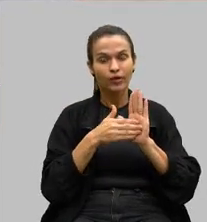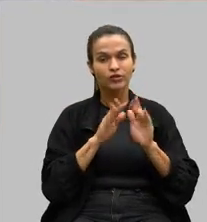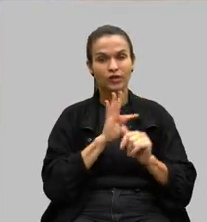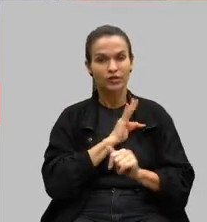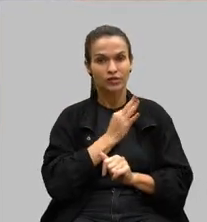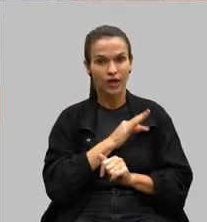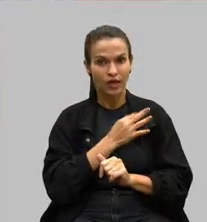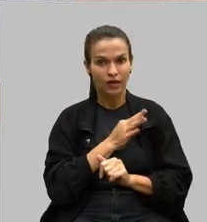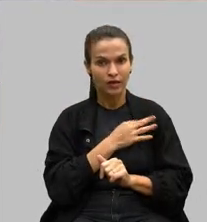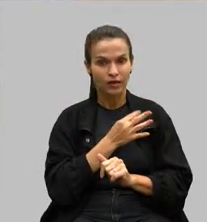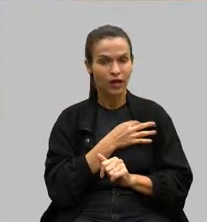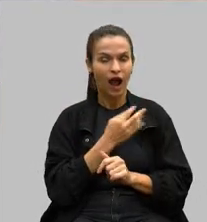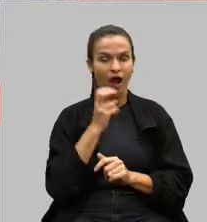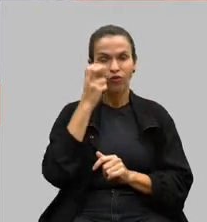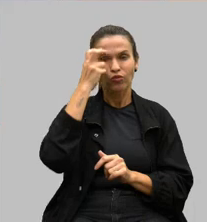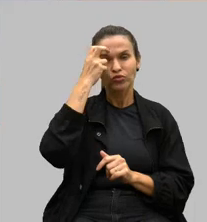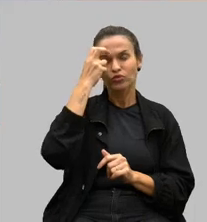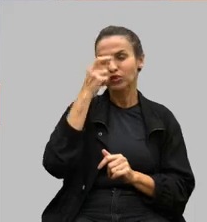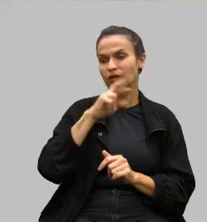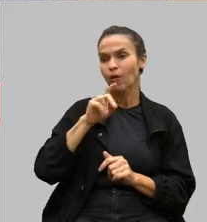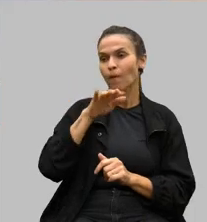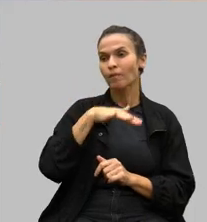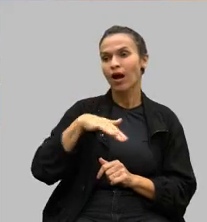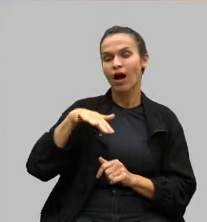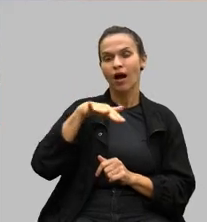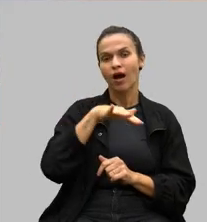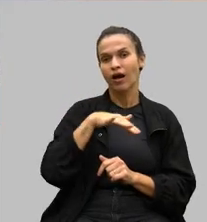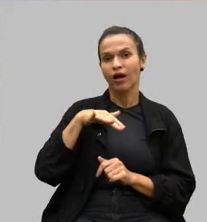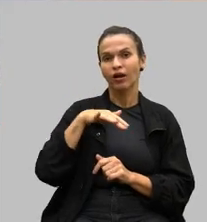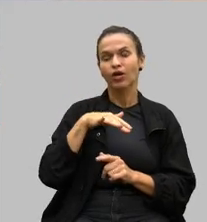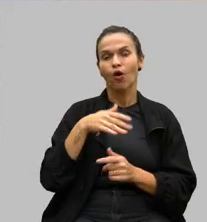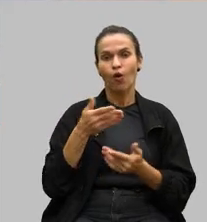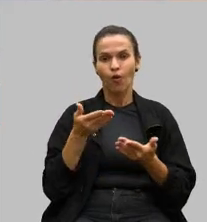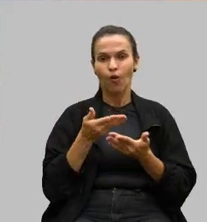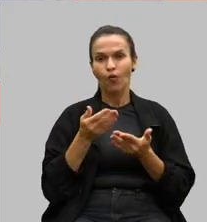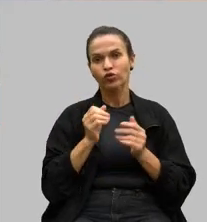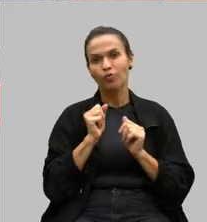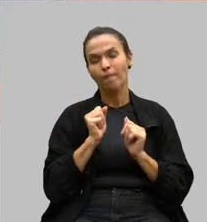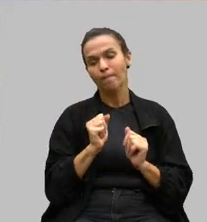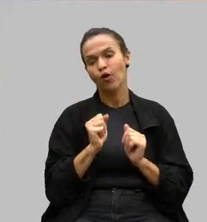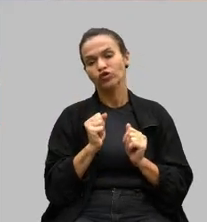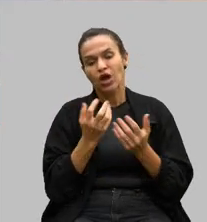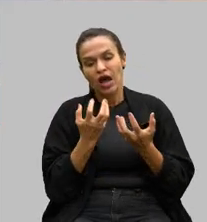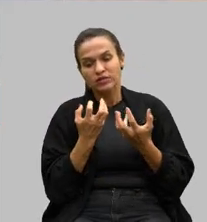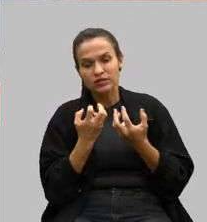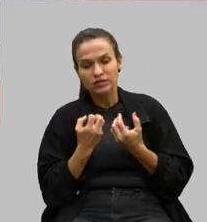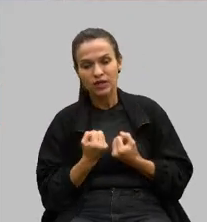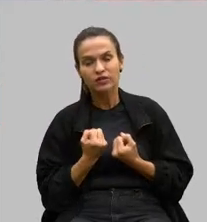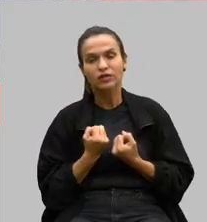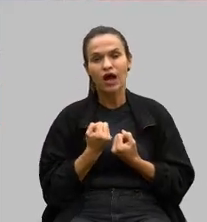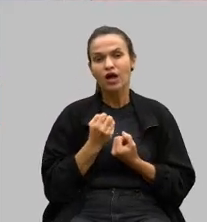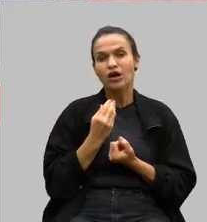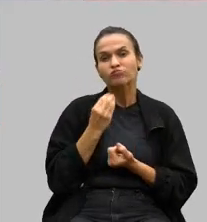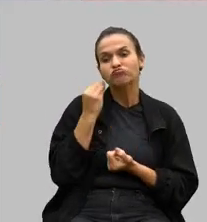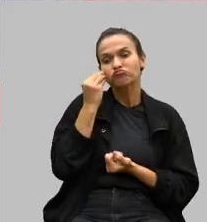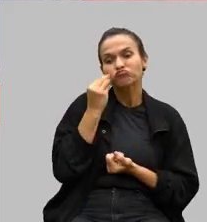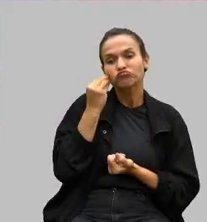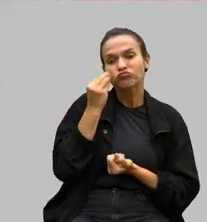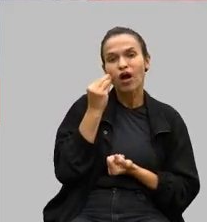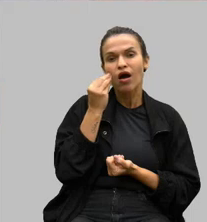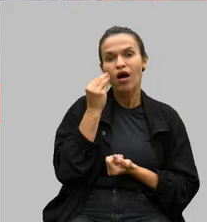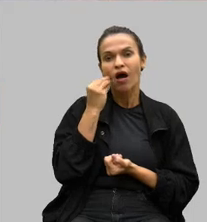cultura não é uma área né que a gente hoje pode submeter à experimentação ou a